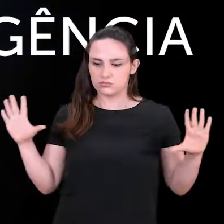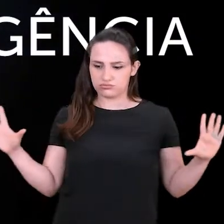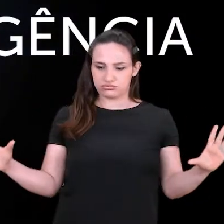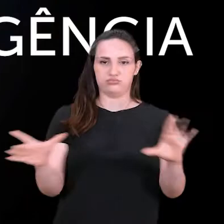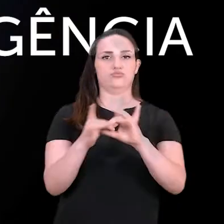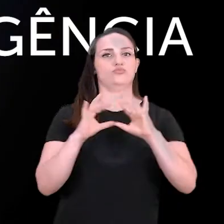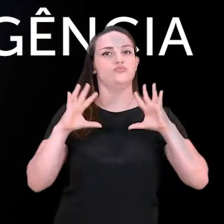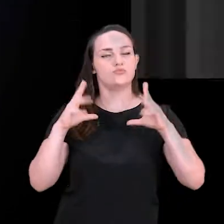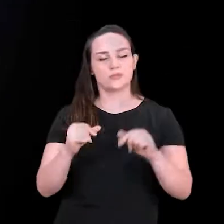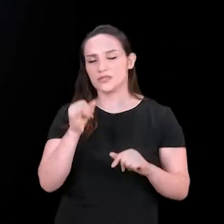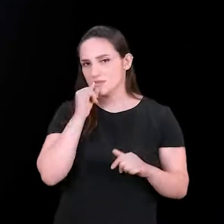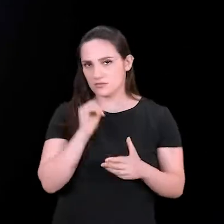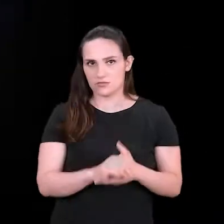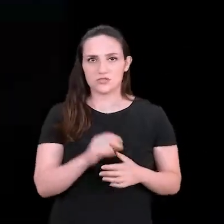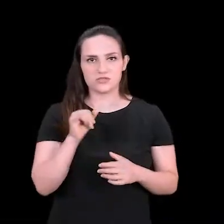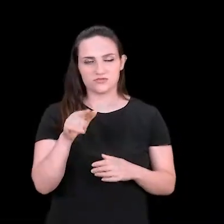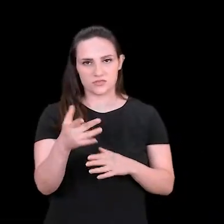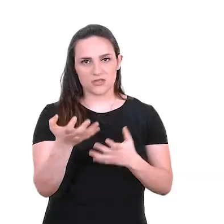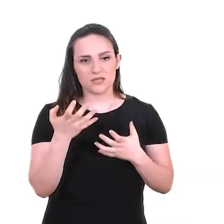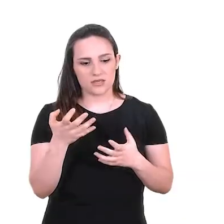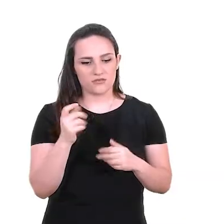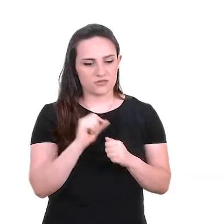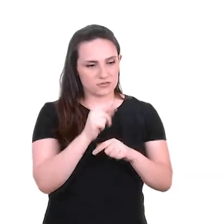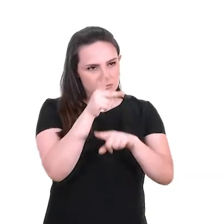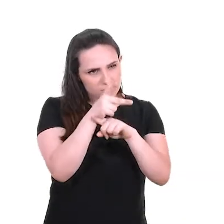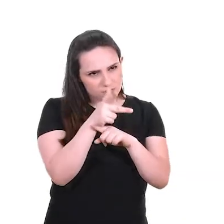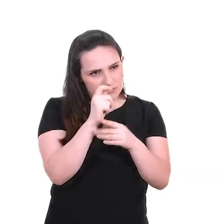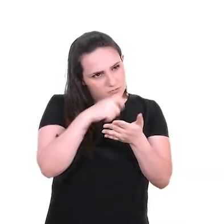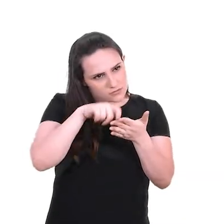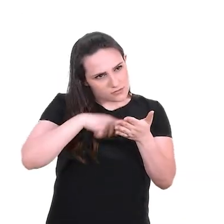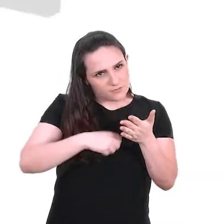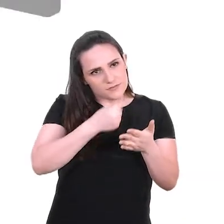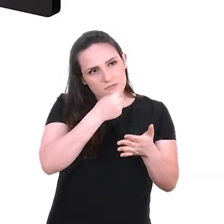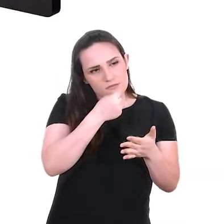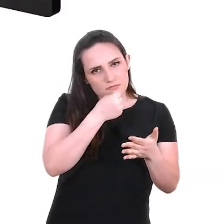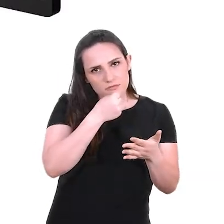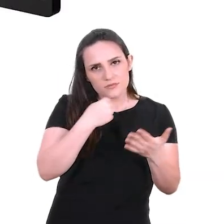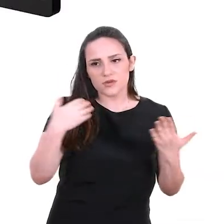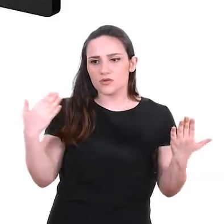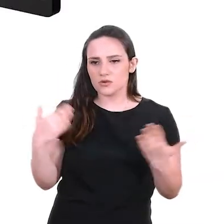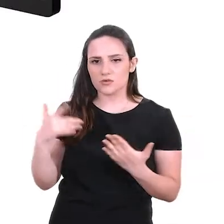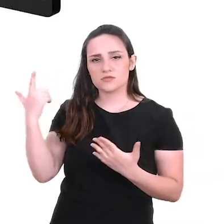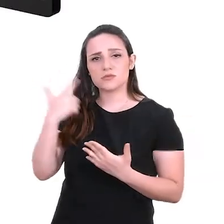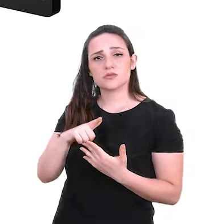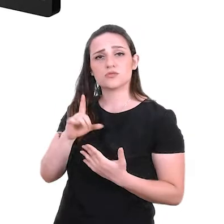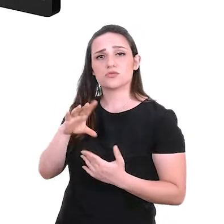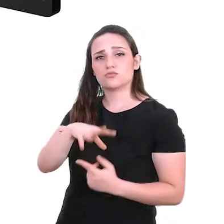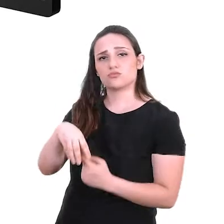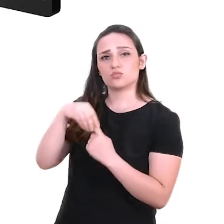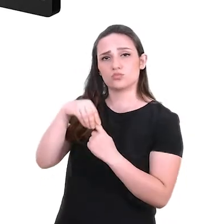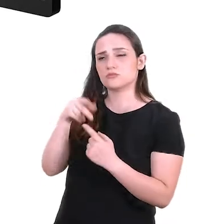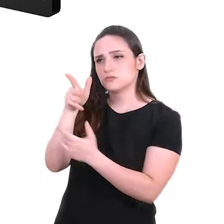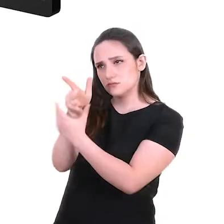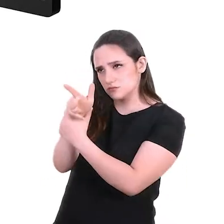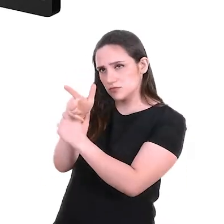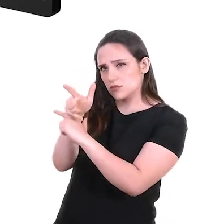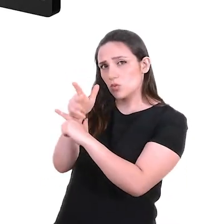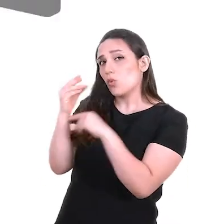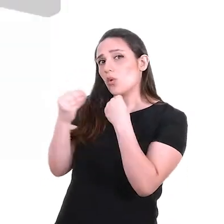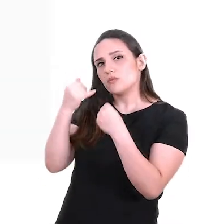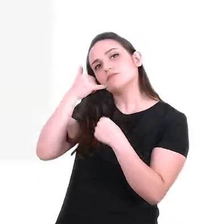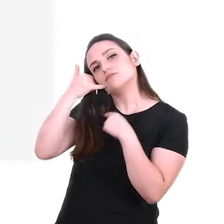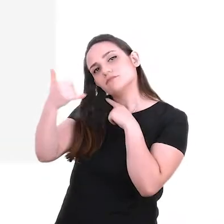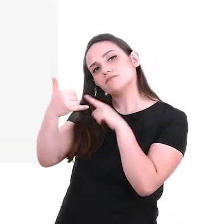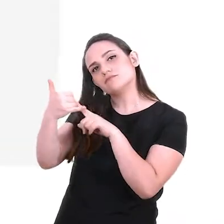da convergência. Antes, se precisássemos de uma câmera, um bloco de notas e um gravador de voz, podemos contar agora apenas